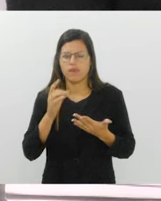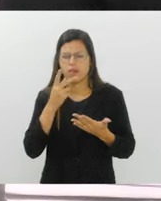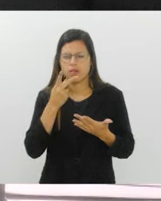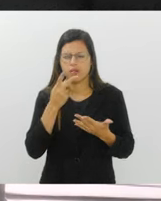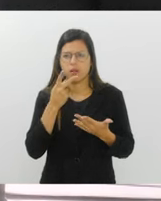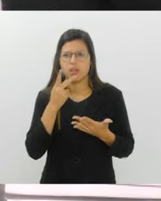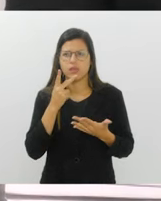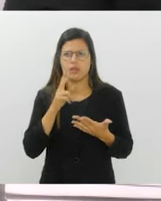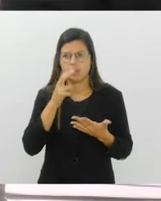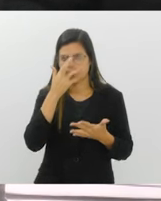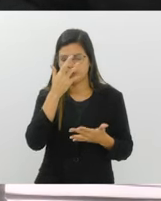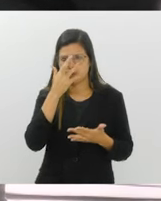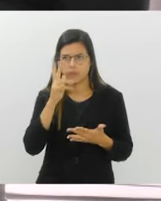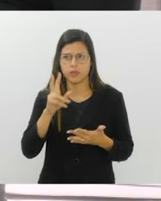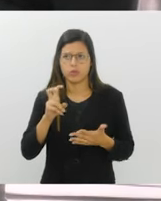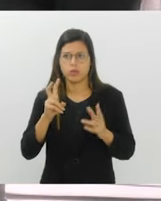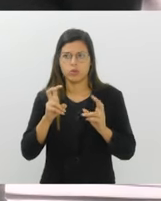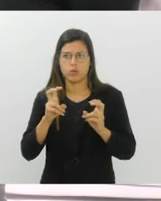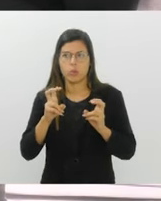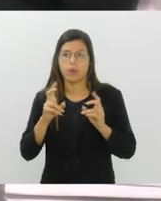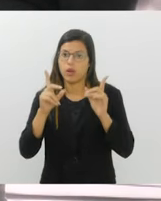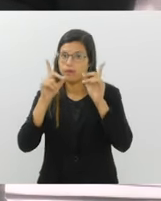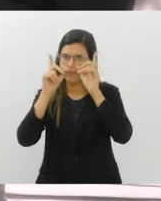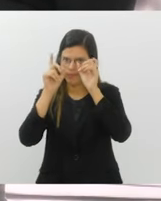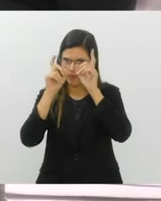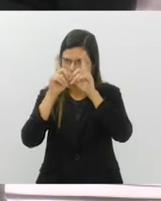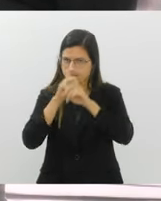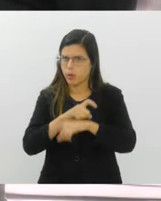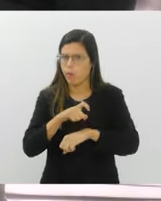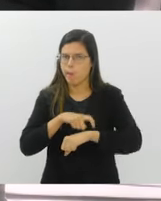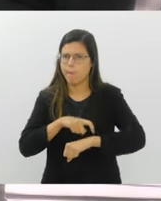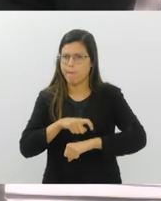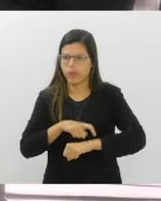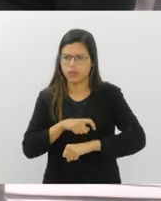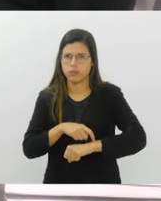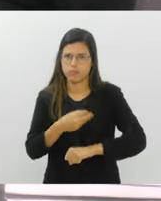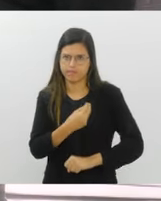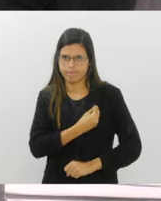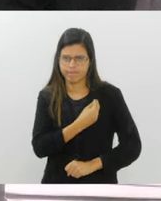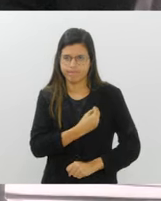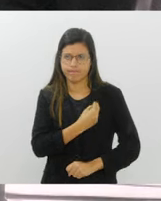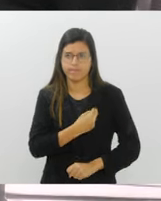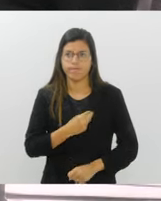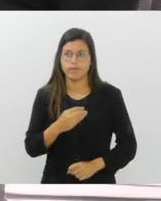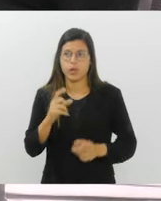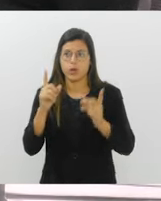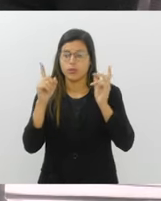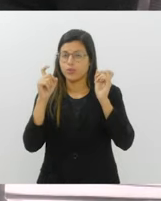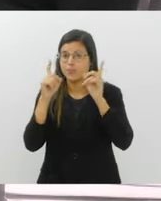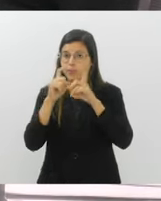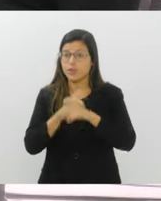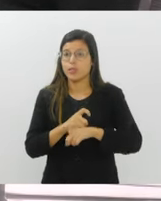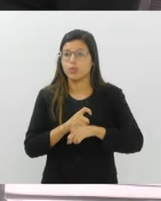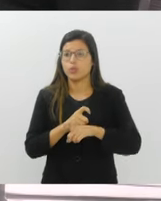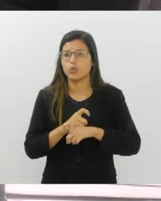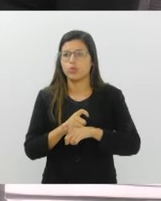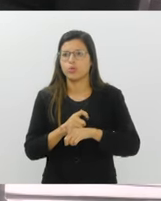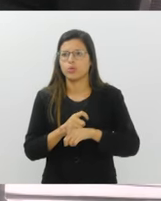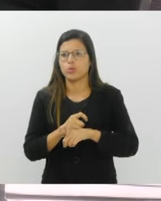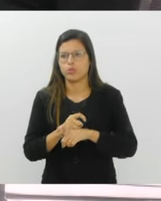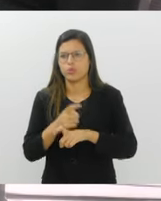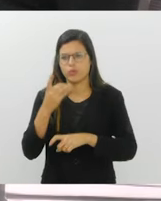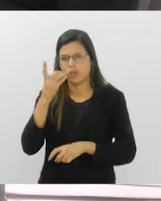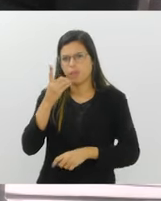a delicadeza do momento que vivemos. É muito difícil fazer com que os serviços, e aqui os